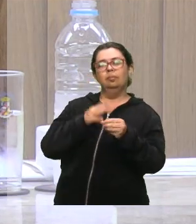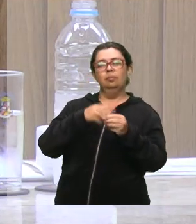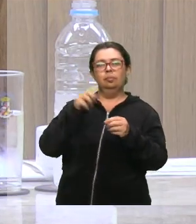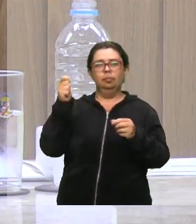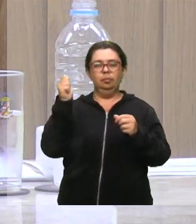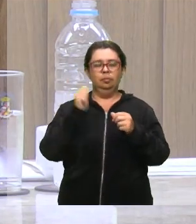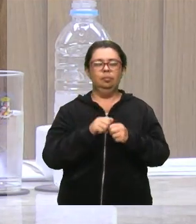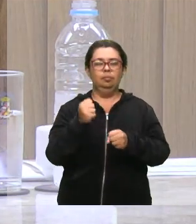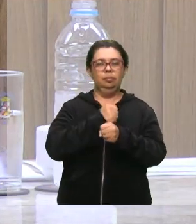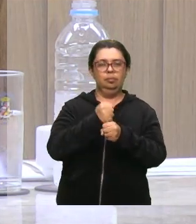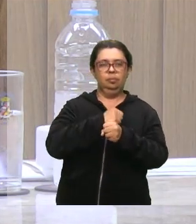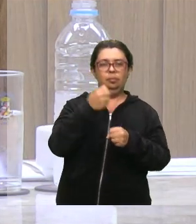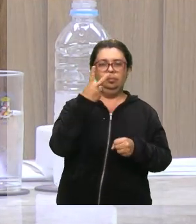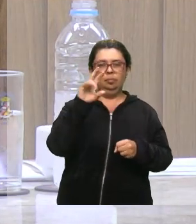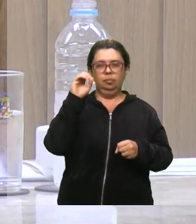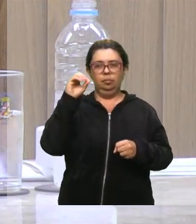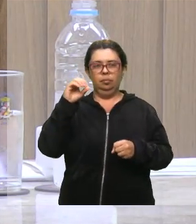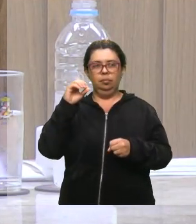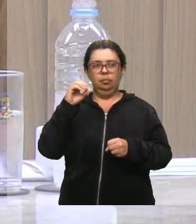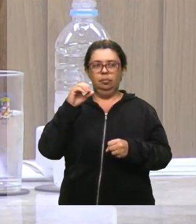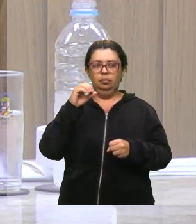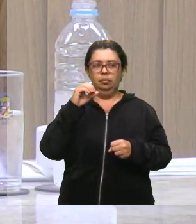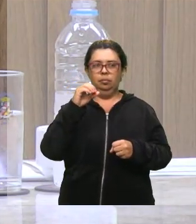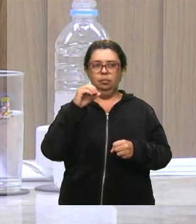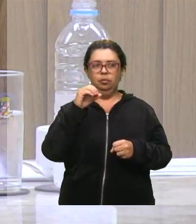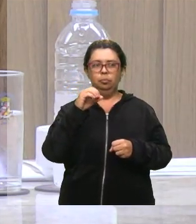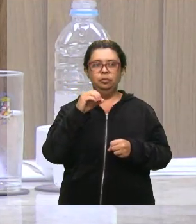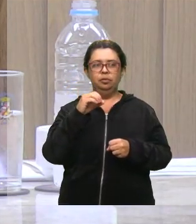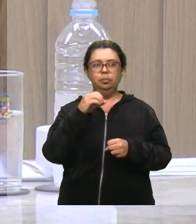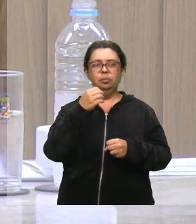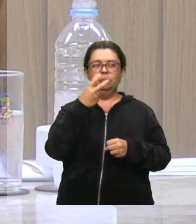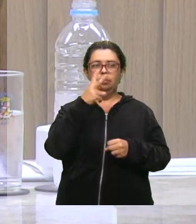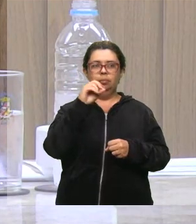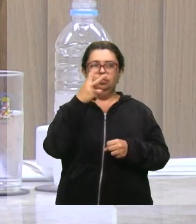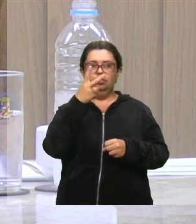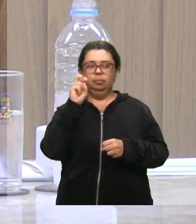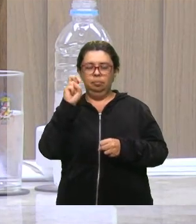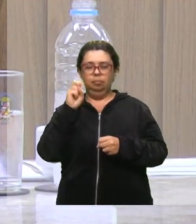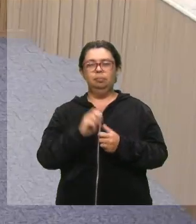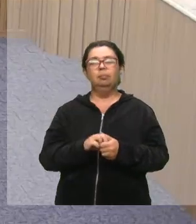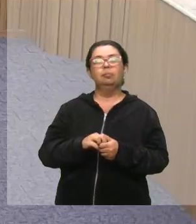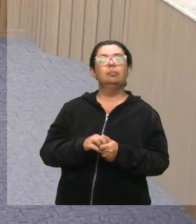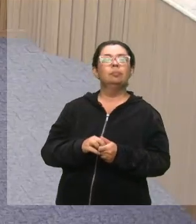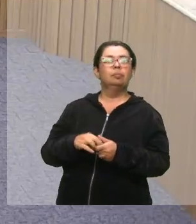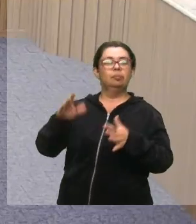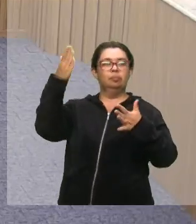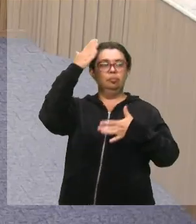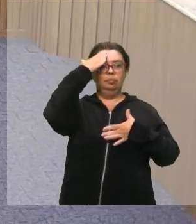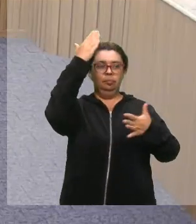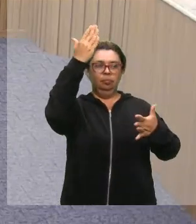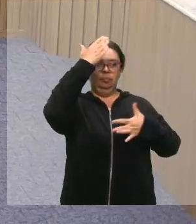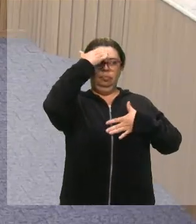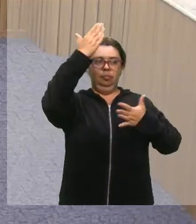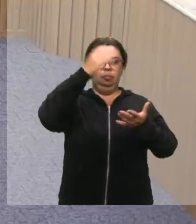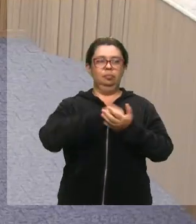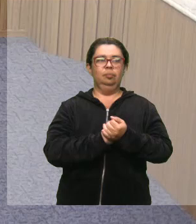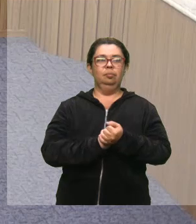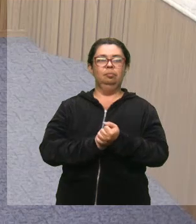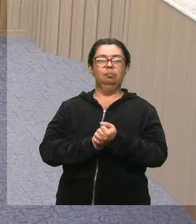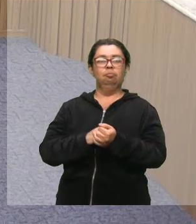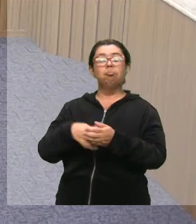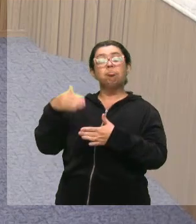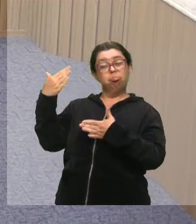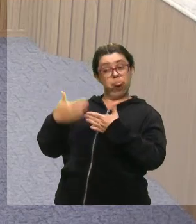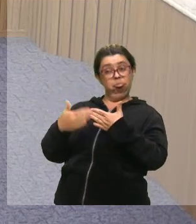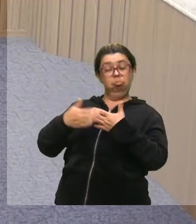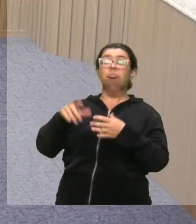para o exercício de 2005. Antes de compor a mesa, eu gostaria muito de agradecer a presença de todos. Eu acho que é uma